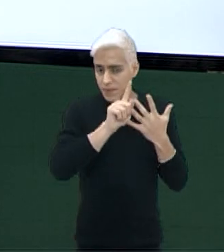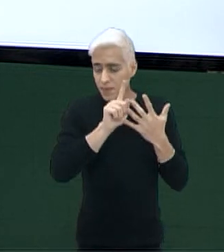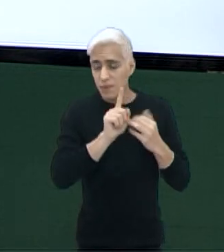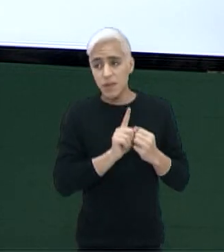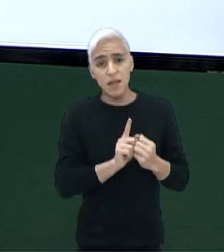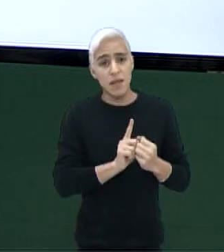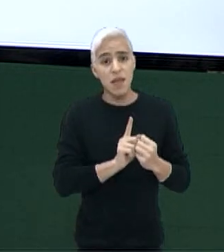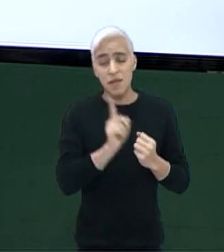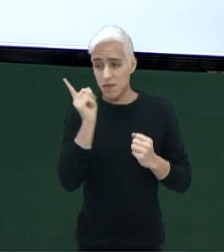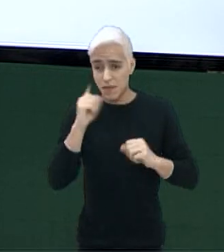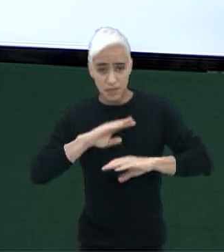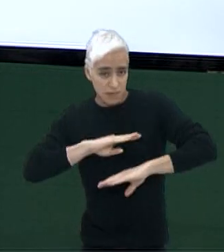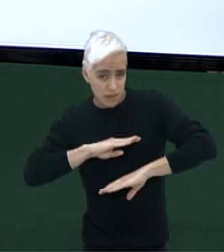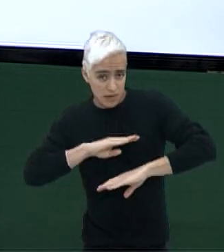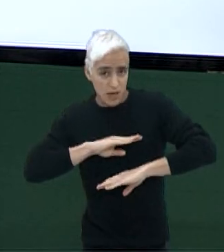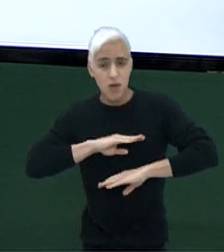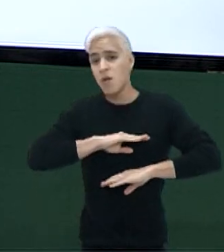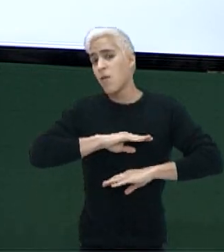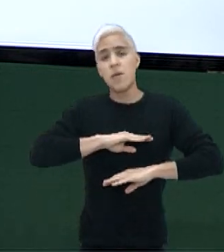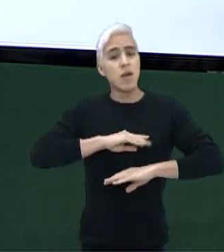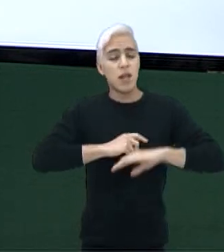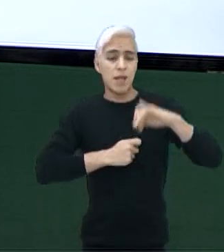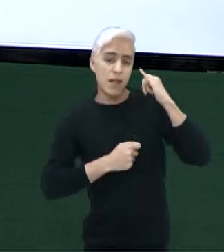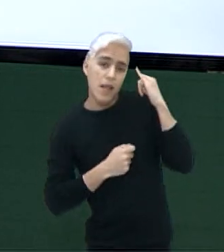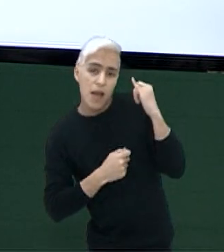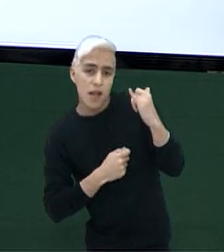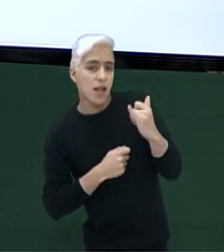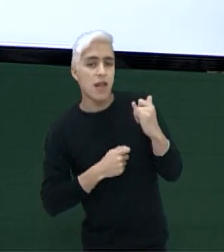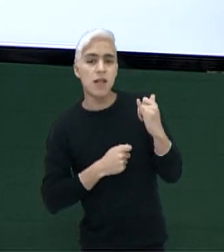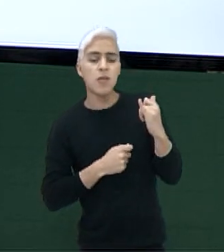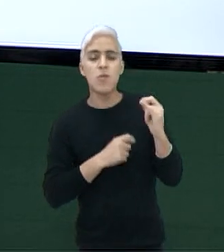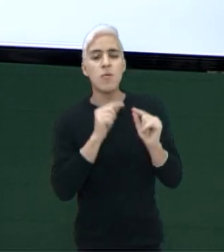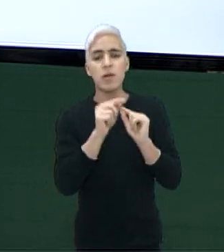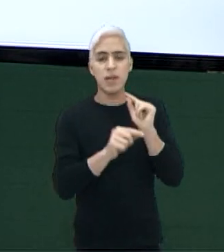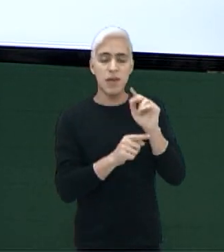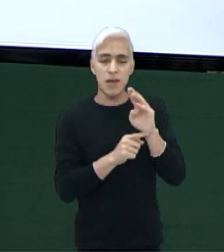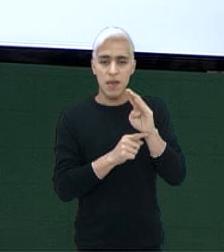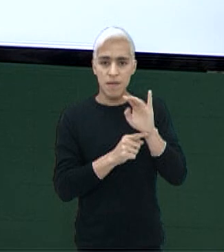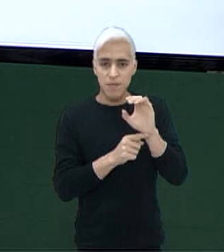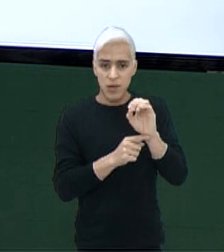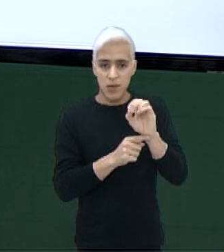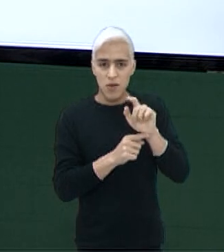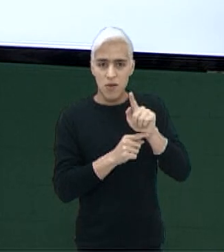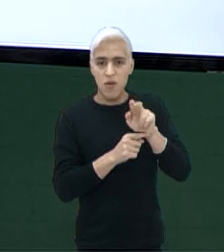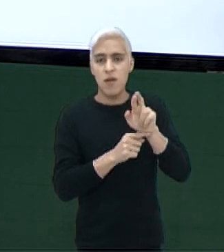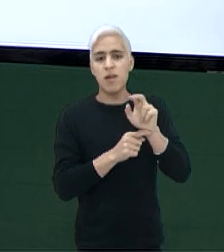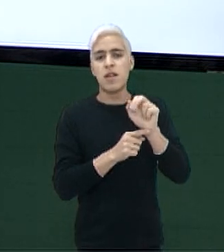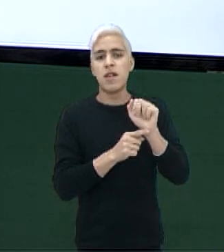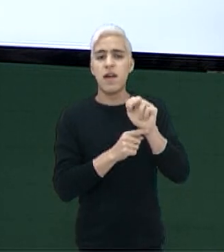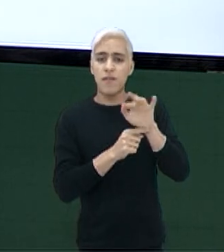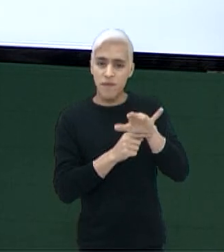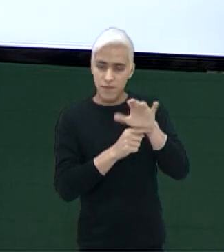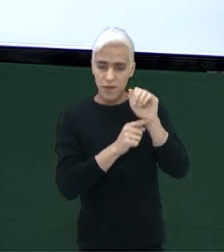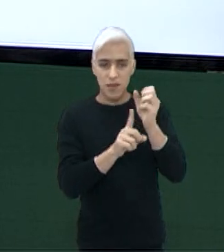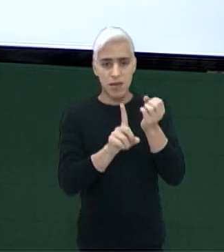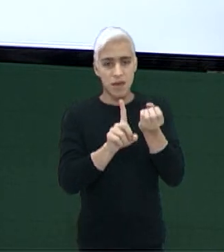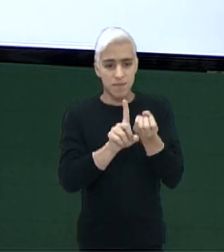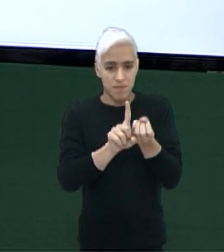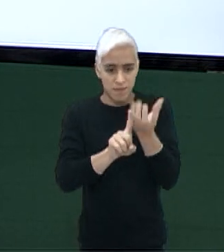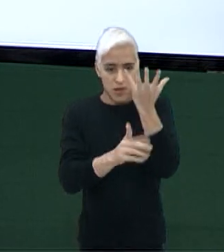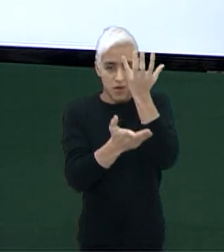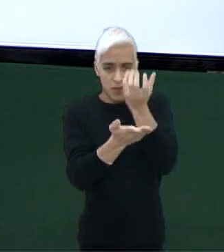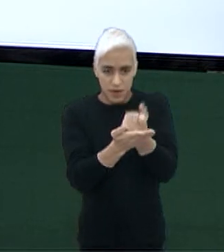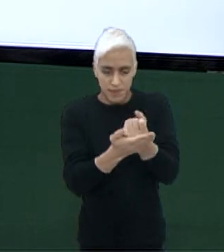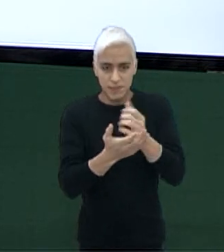gente vai ver que o relato ele vai aparecer na biografia. Né? E a gente vai ver o que é. Aqui eu coloquei para